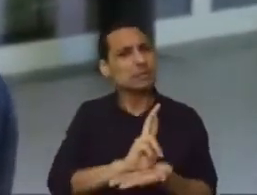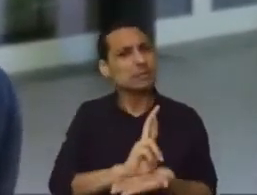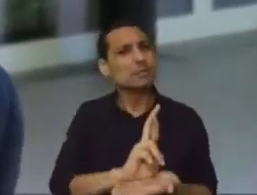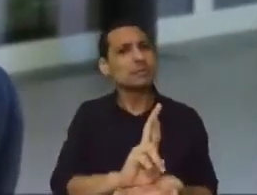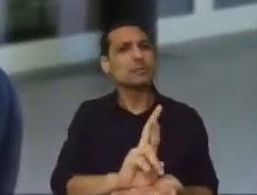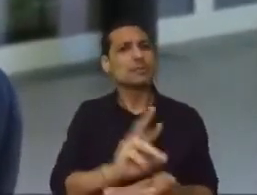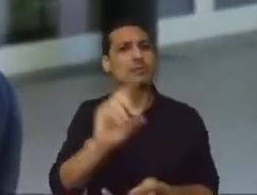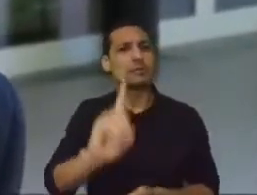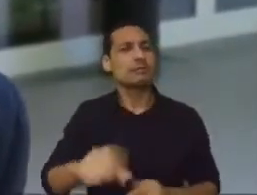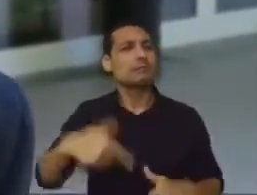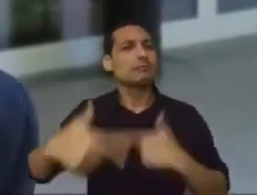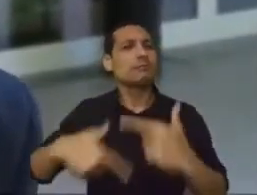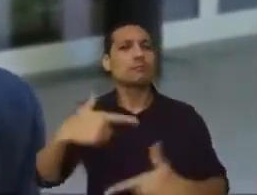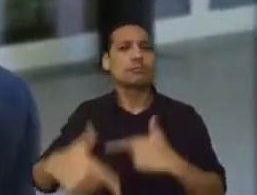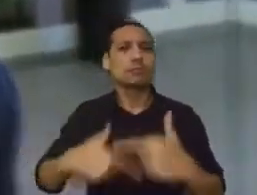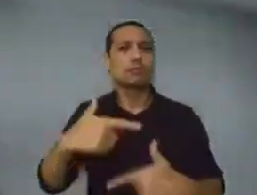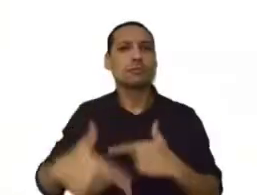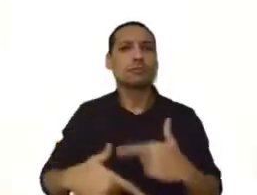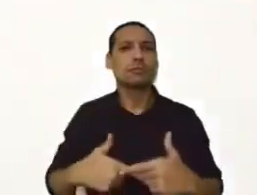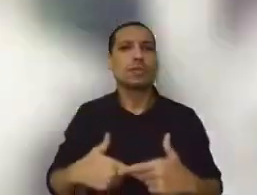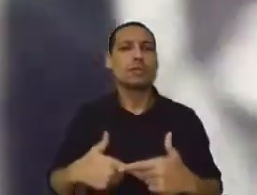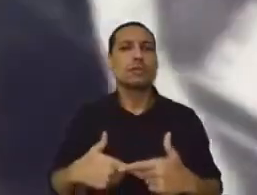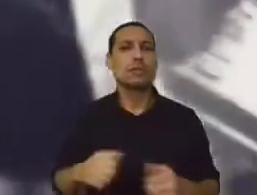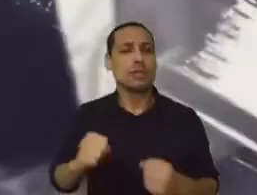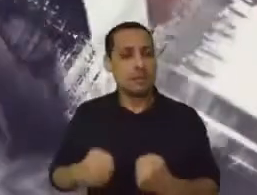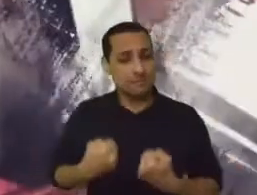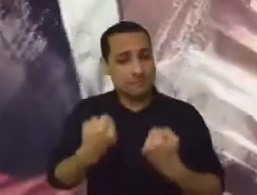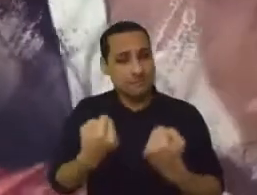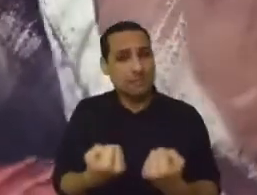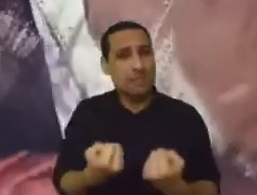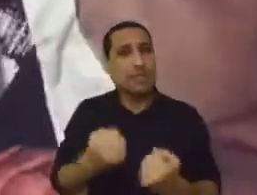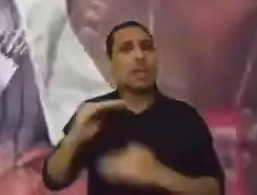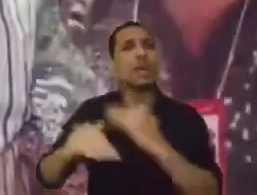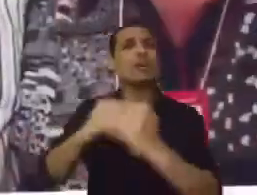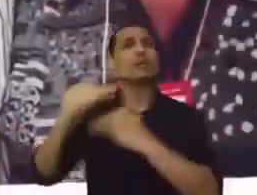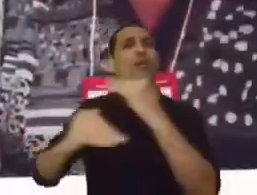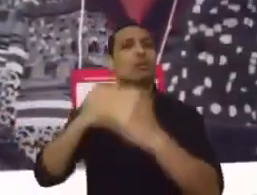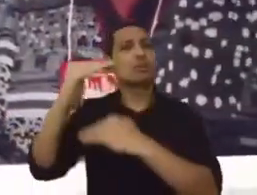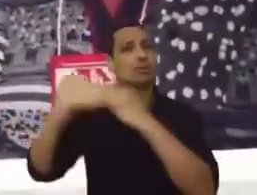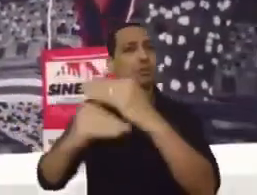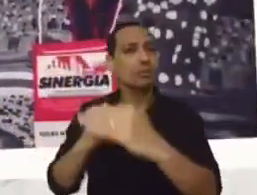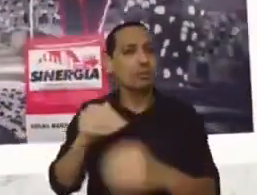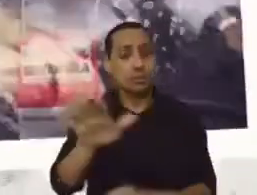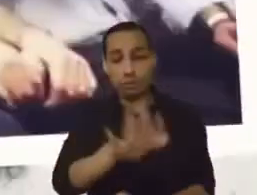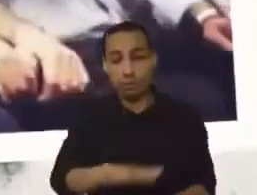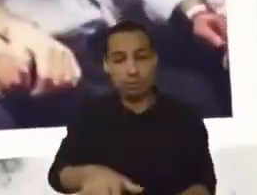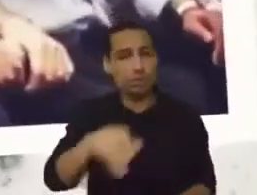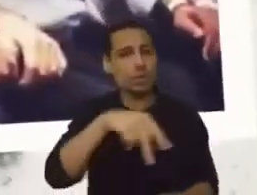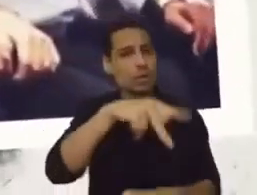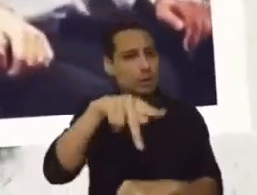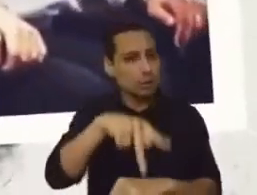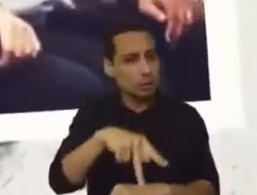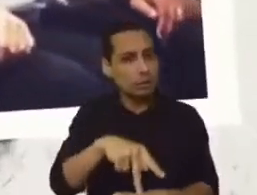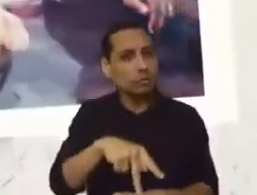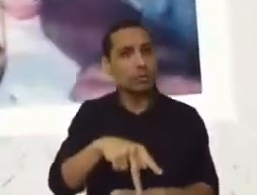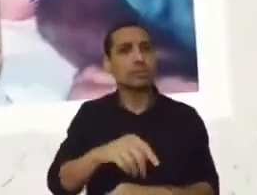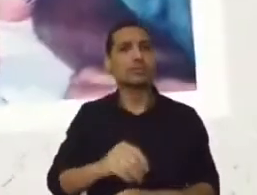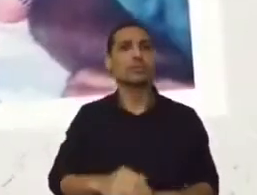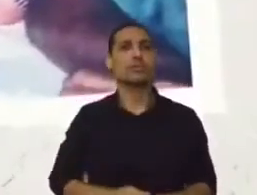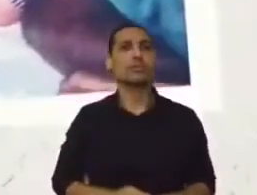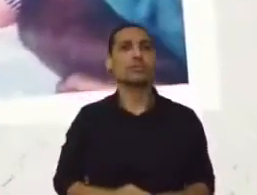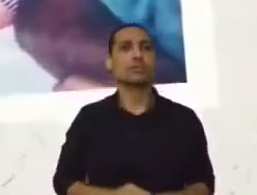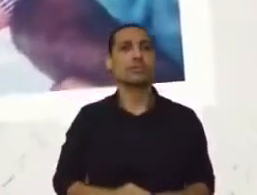nós gostaríamos para os nossos países. Era chamado pelos amigos de nórdico, de viking. Kjeld e Felício,